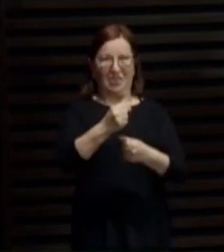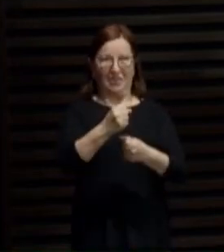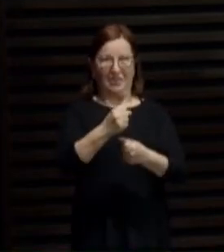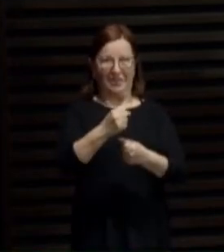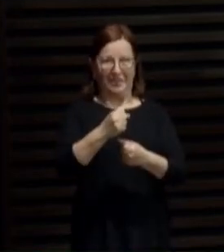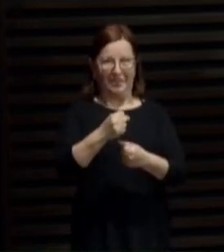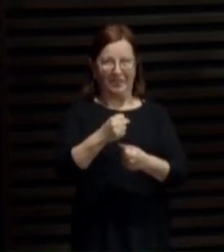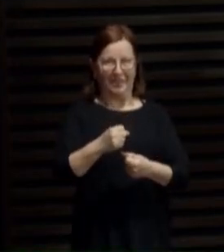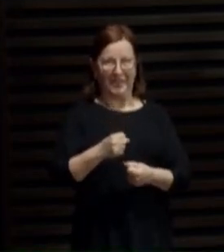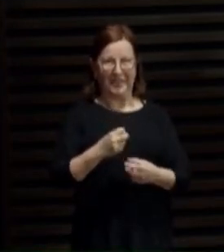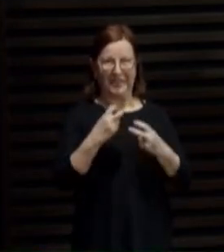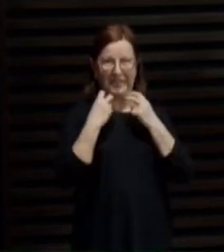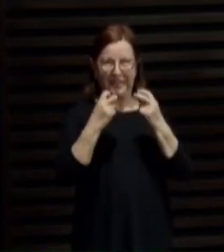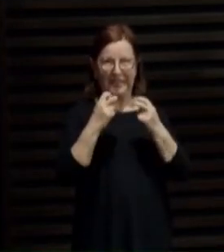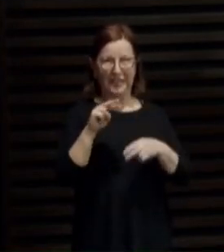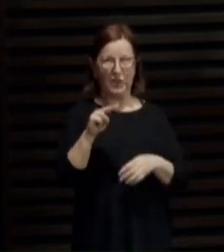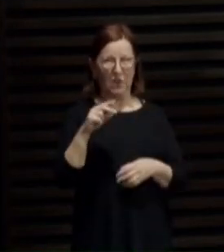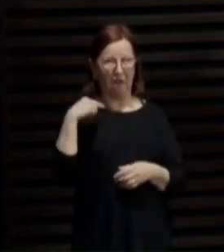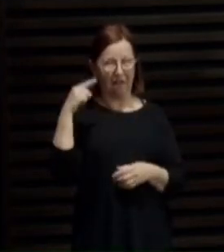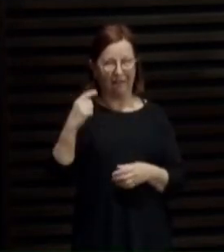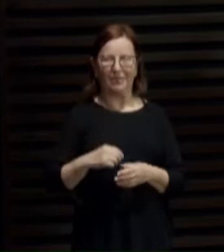Ele brecou e o carro passou.